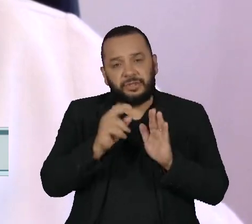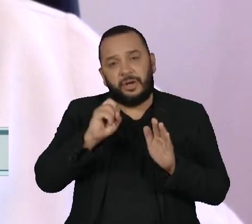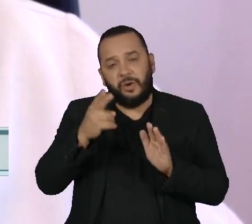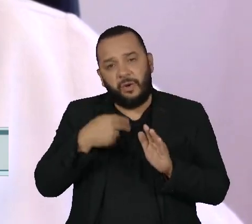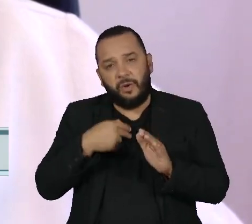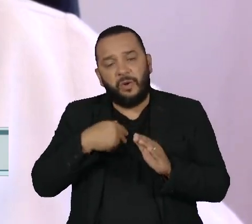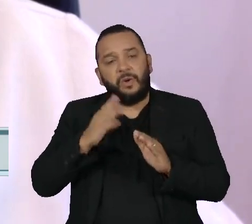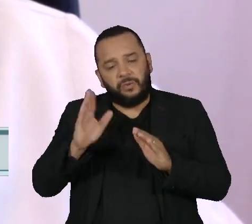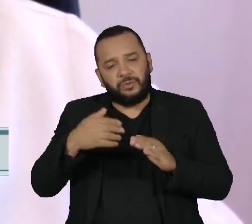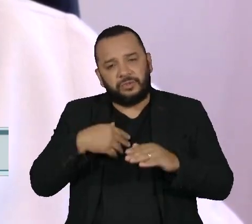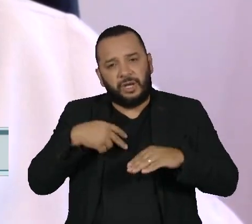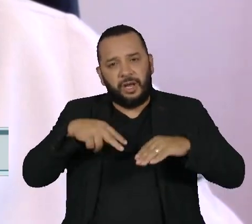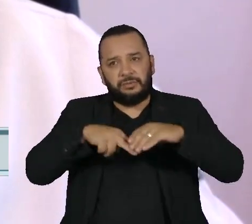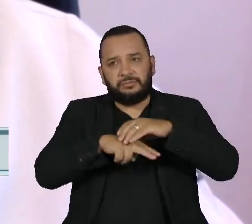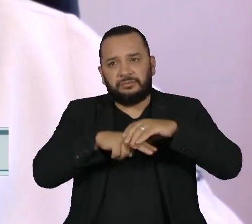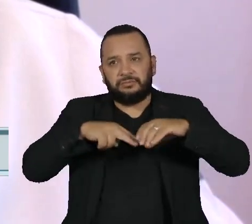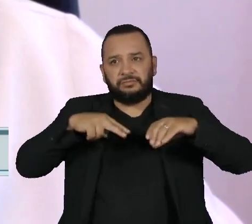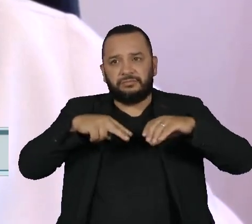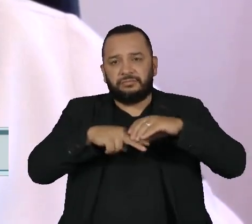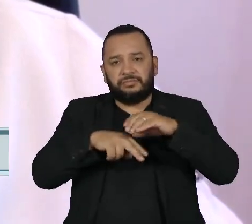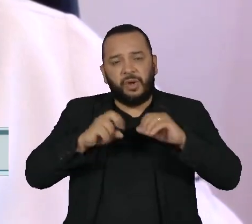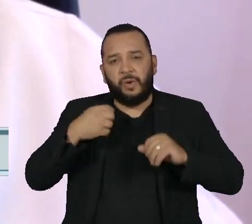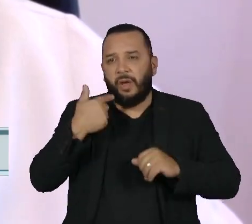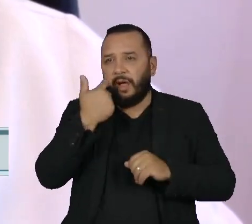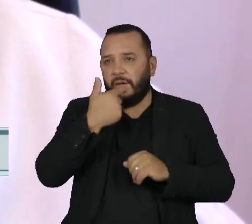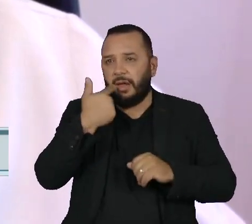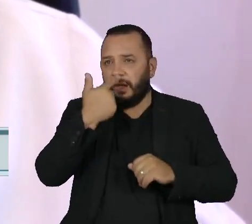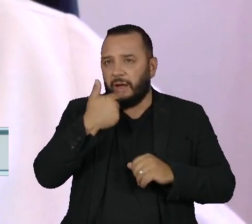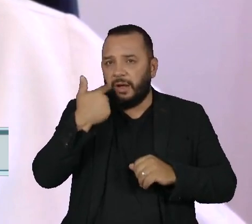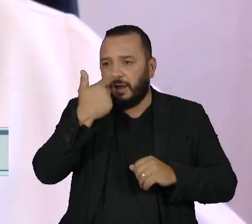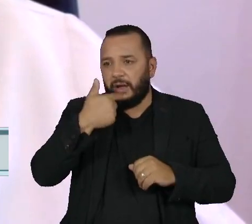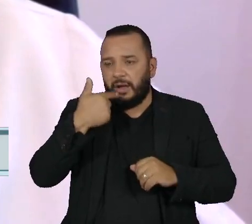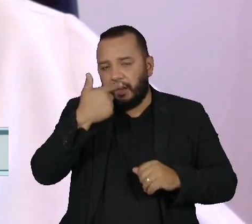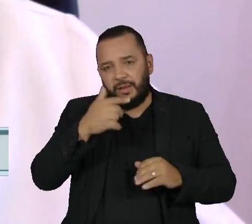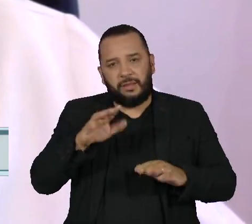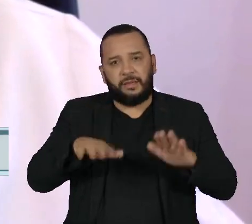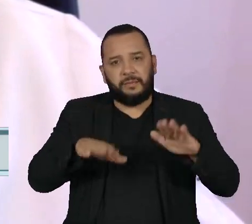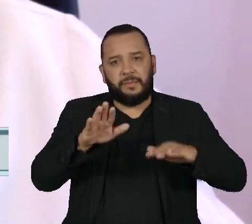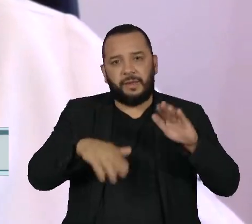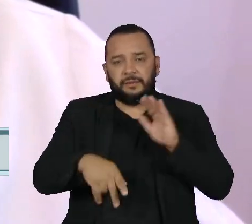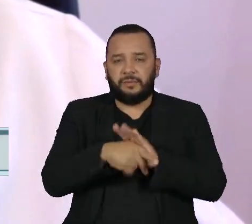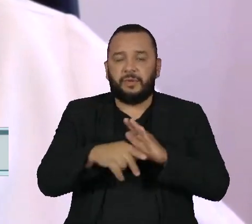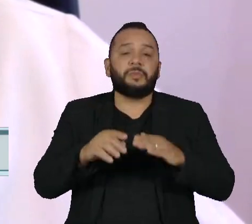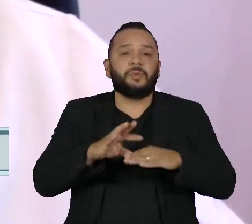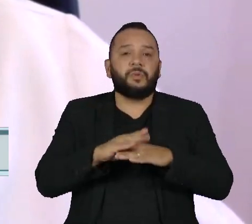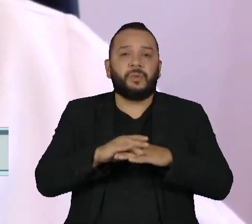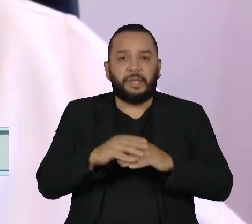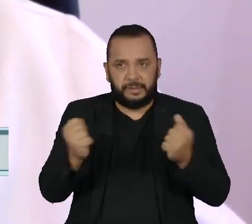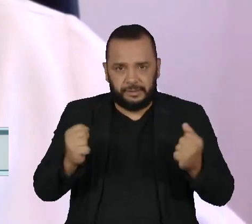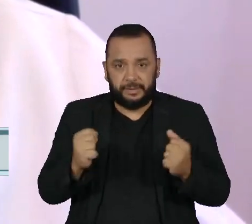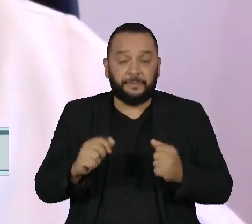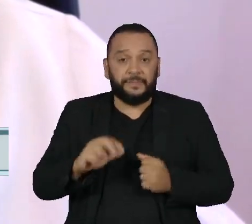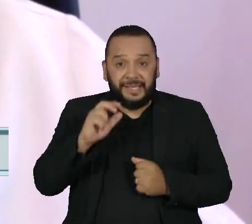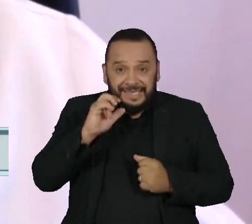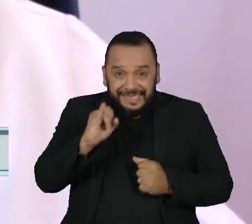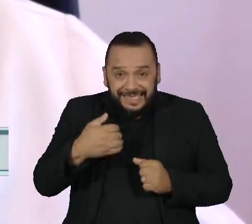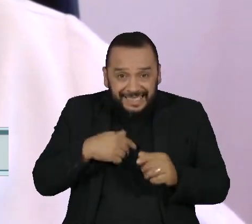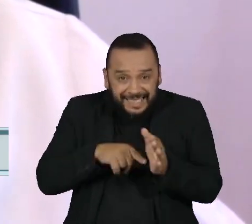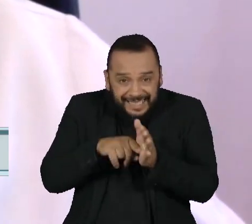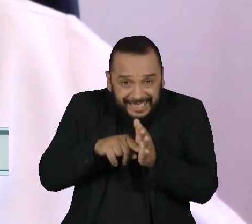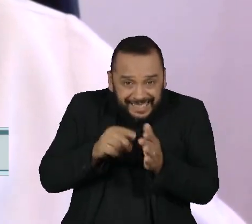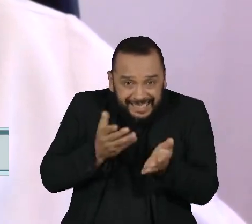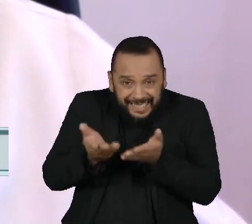ou à radioquimioterapia. Tudo vai depender da extensão da doença. Quando a doença é diagnosticada em fases iniciais, a cirurgia pode ser o seu